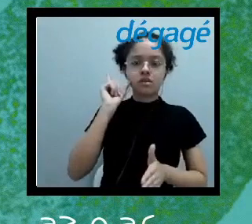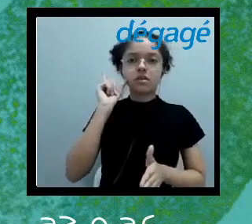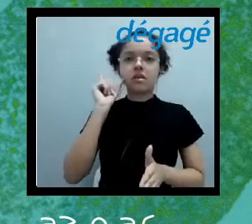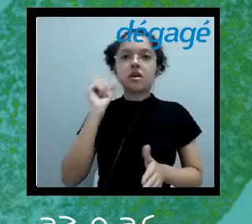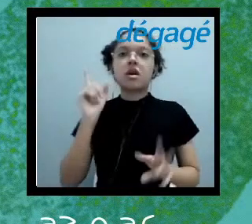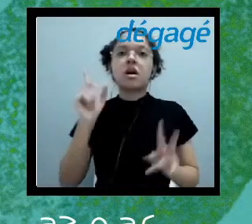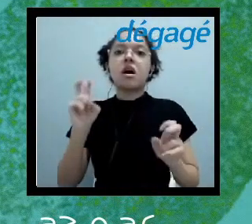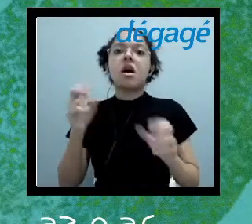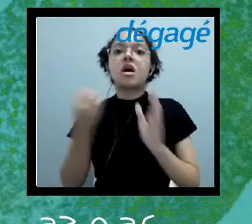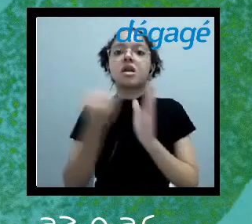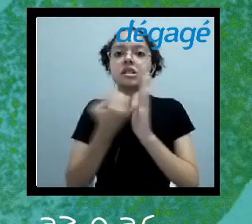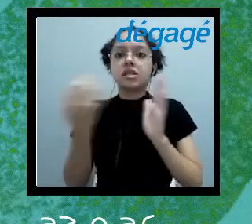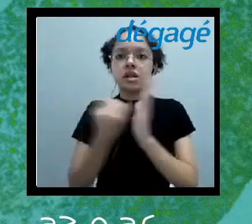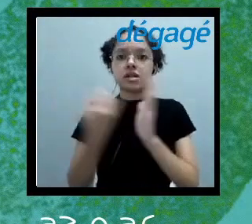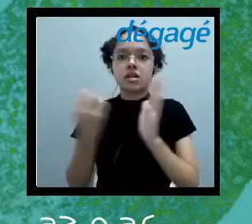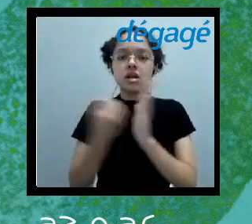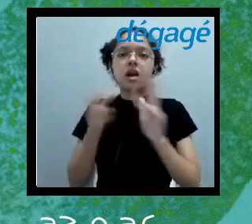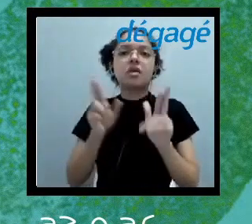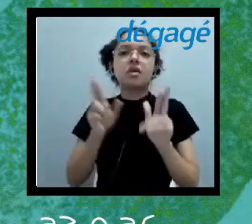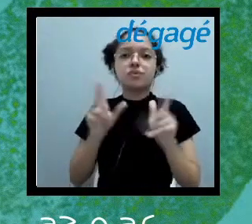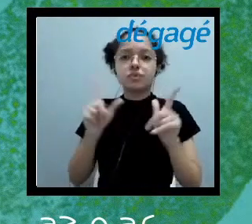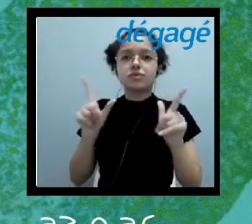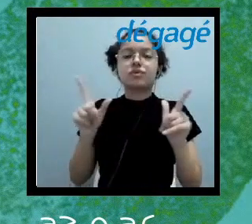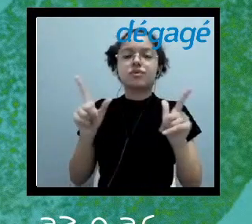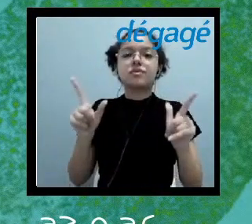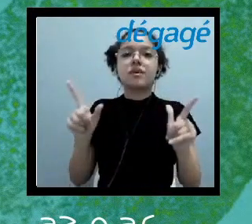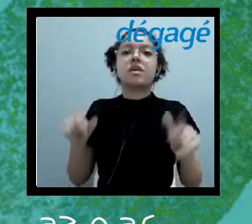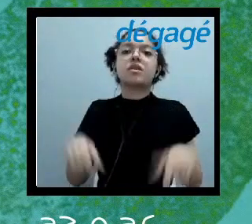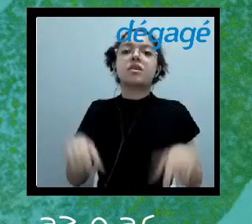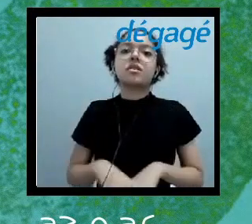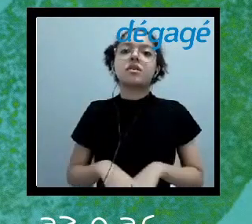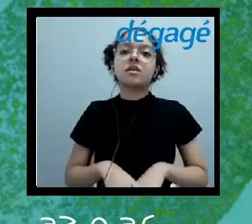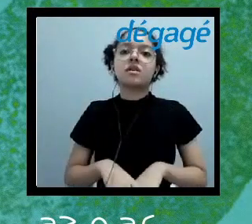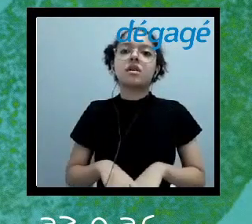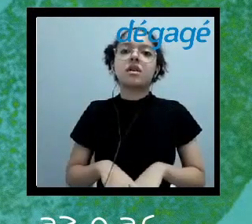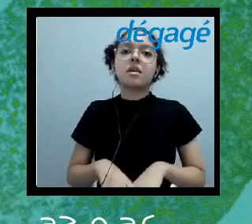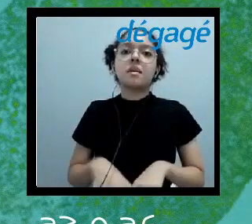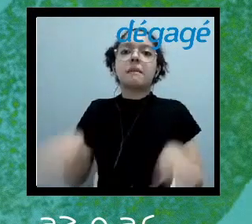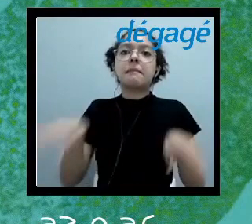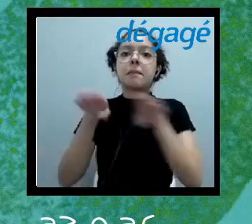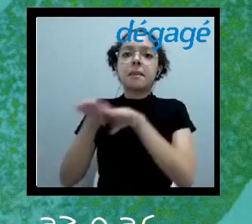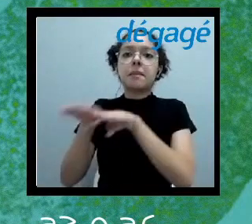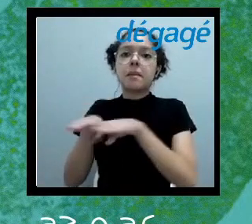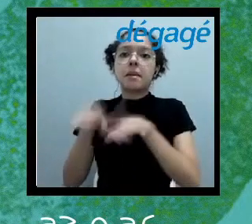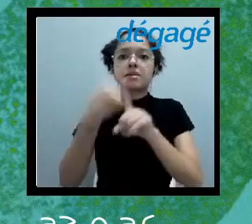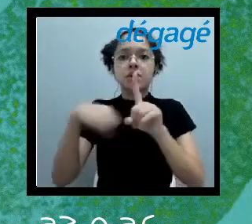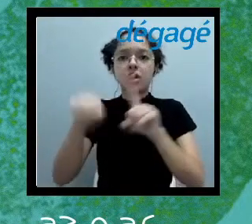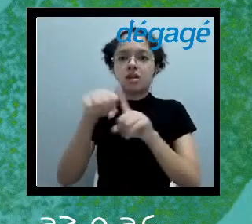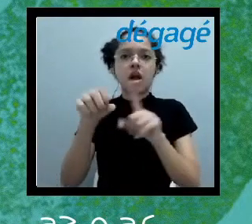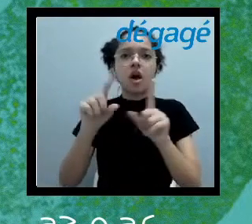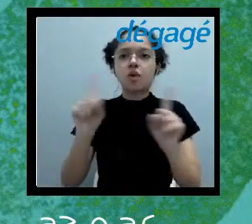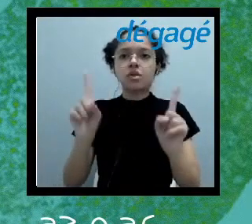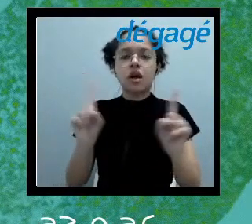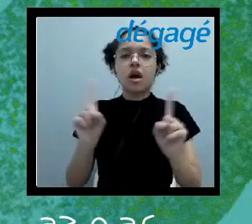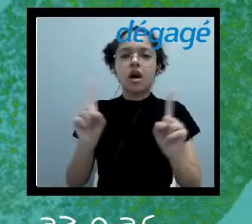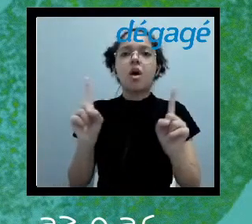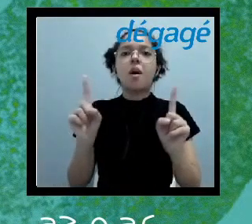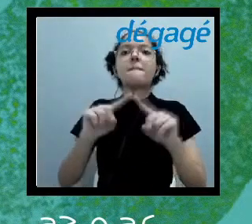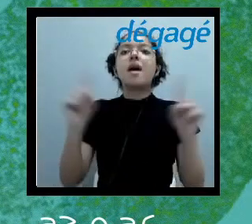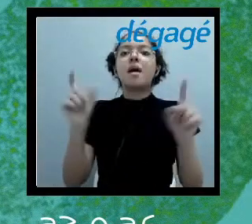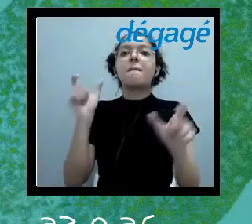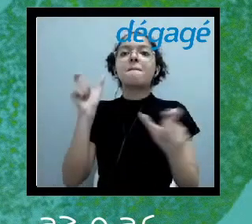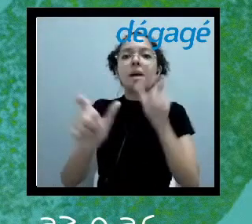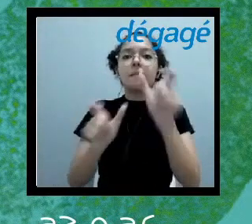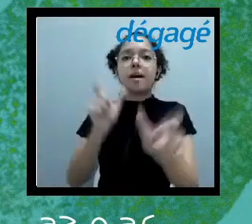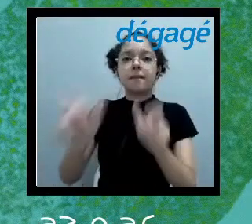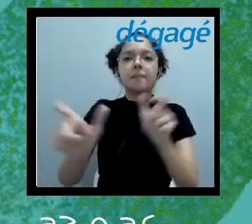um pouco diferente, menos estereotipada, né? Mas que mesmo assim sofreu críticas. E uma das críticas